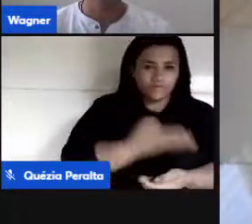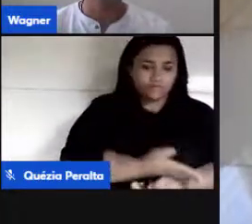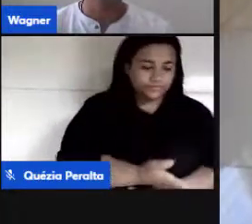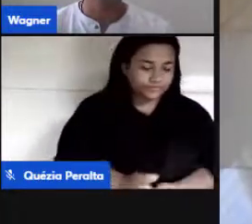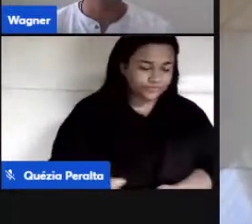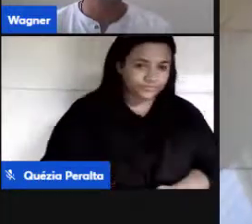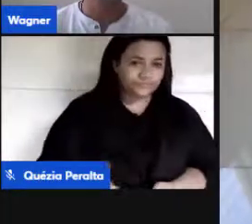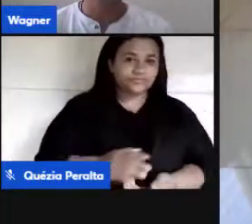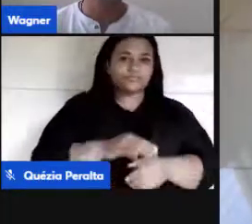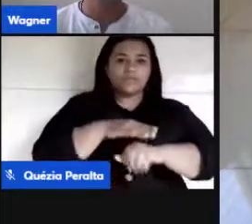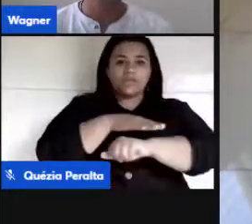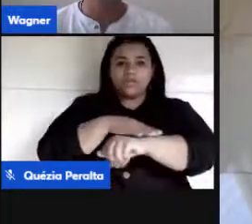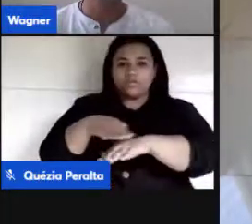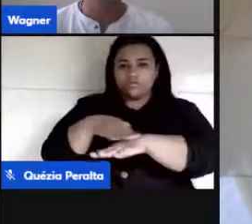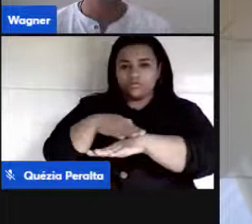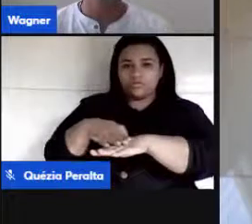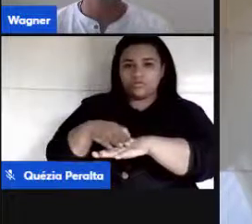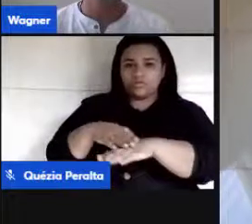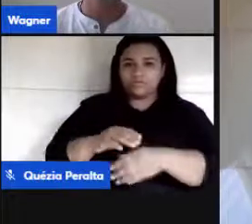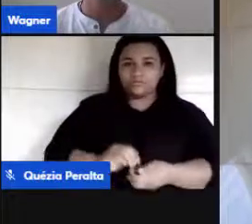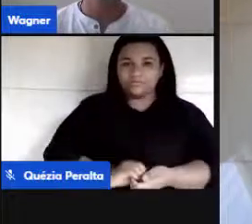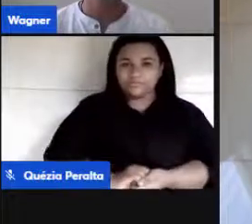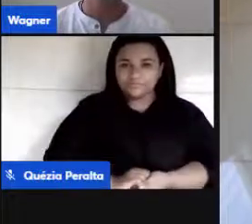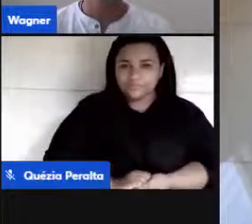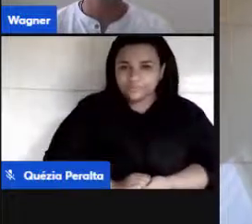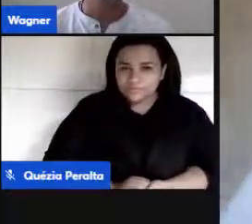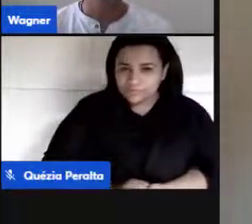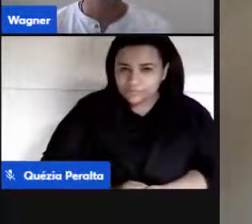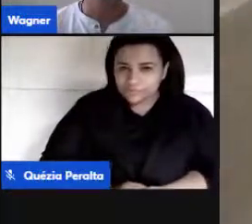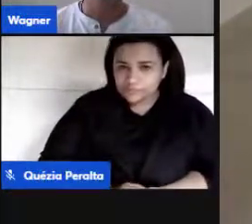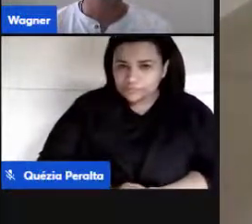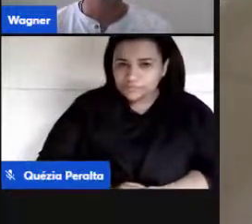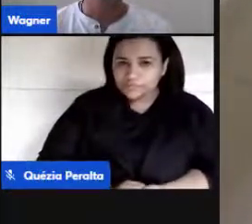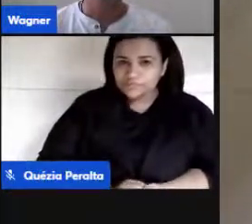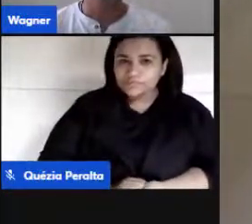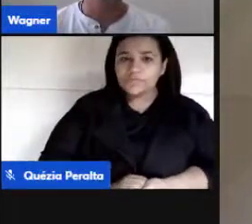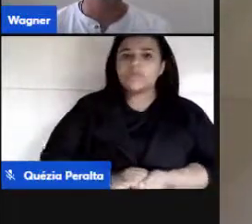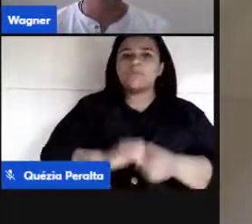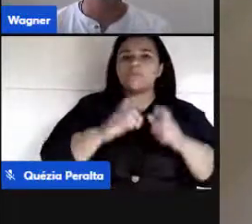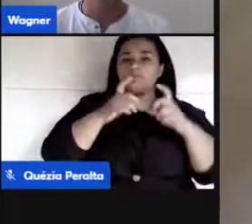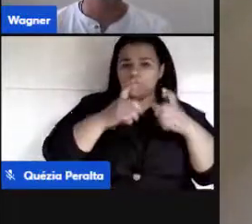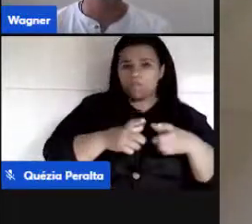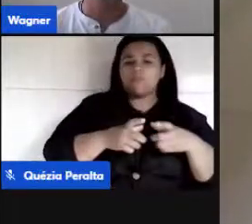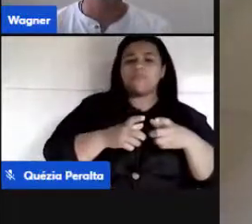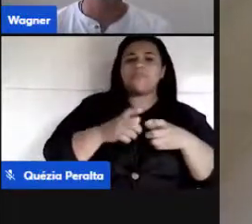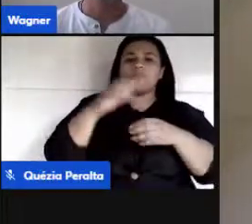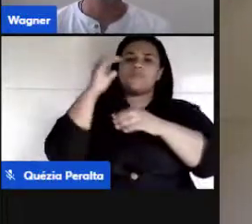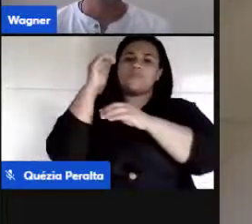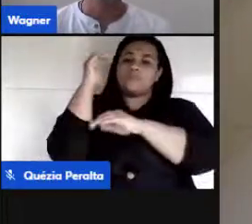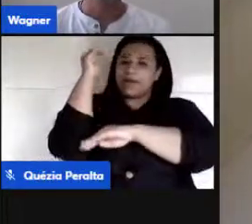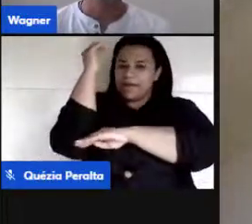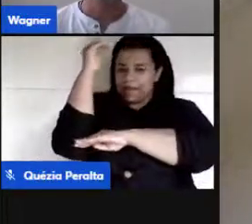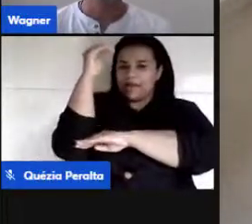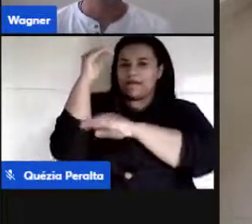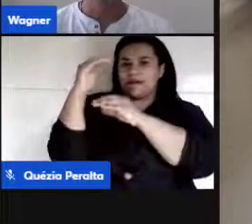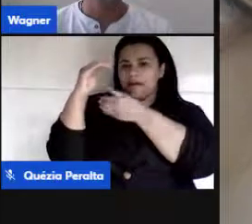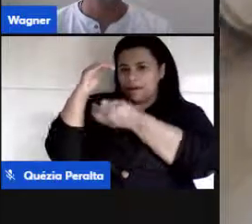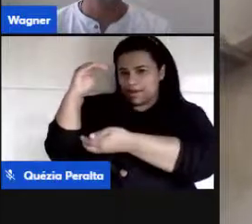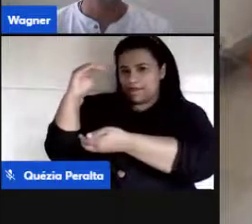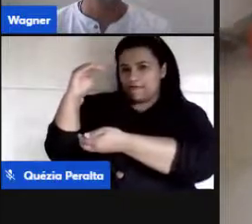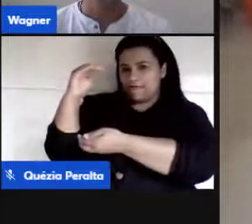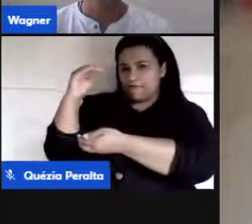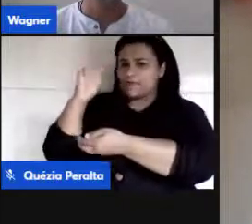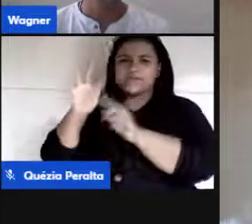de isopor, bolinhas de tênis de mesa, tampinhas de garrafa PET e um potinho. Pode ser potinho de sorvete ou qualquer outro.